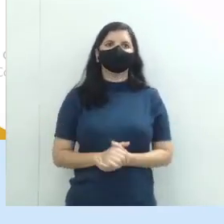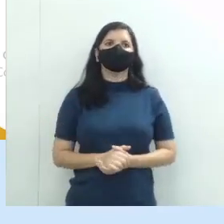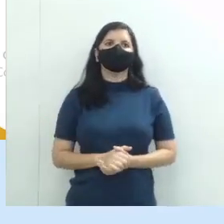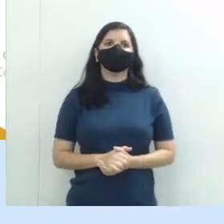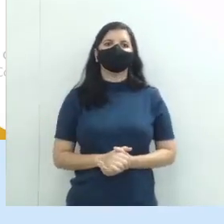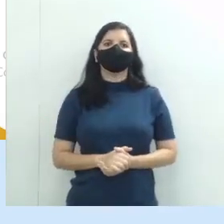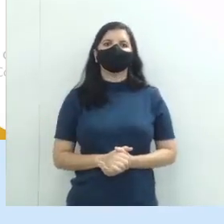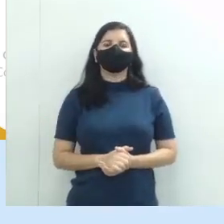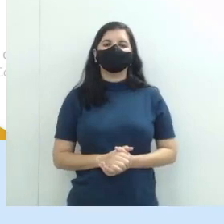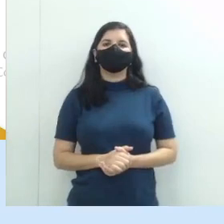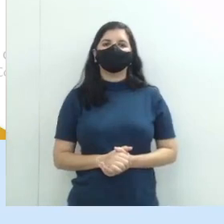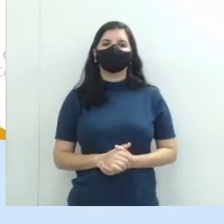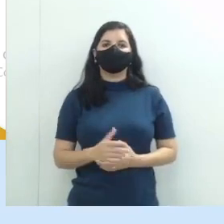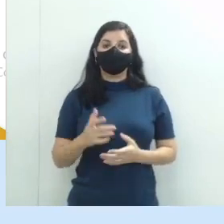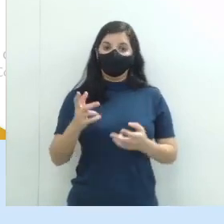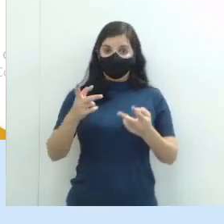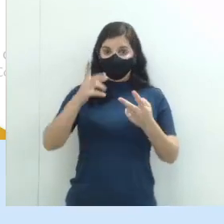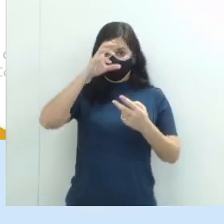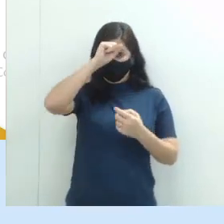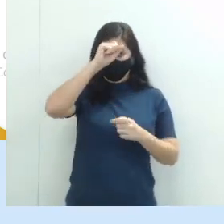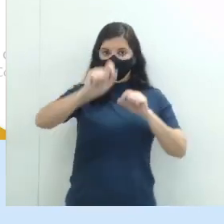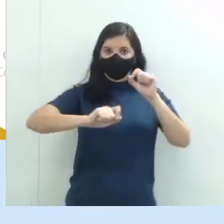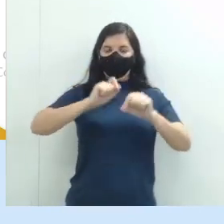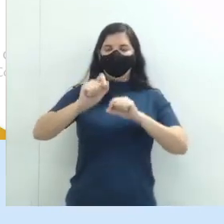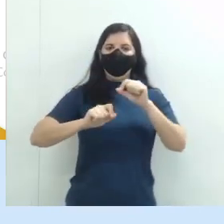tá? Preste atenção. Nós vimos então,